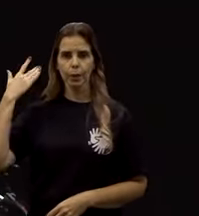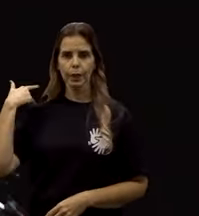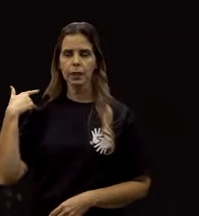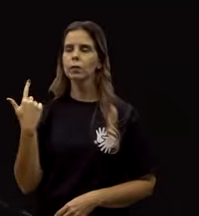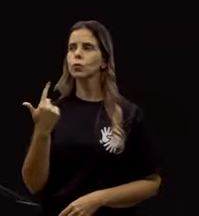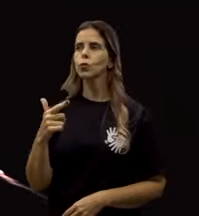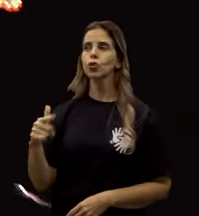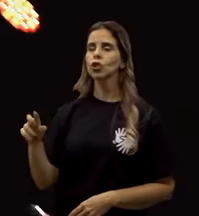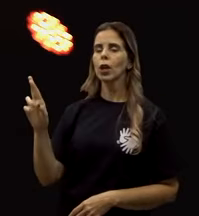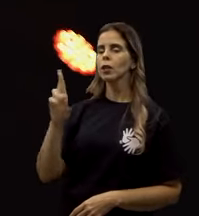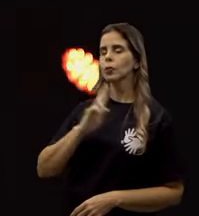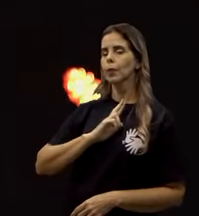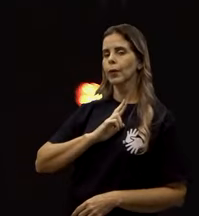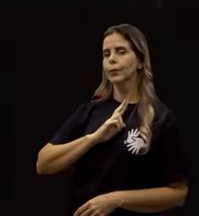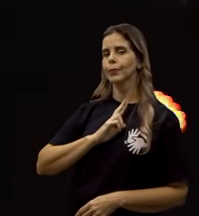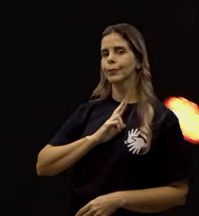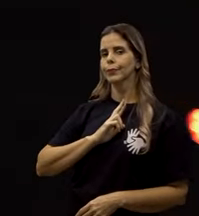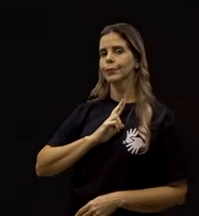tinha